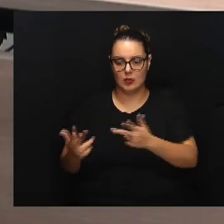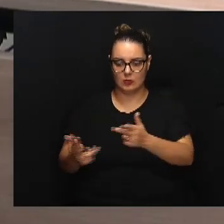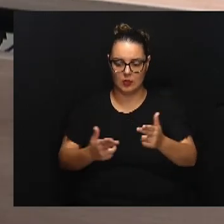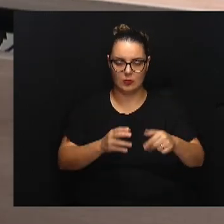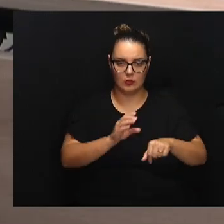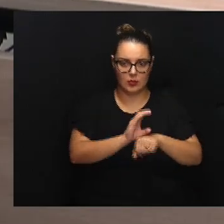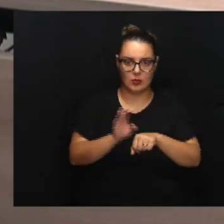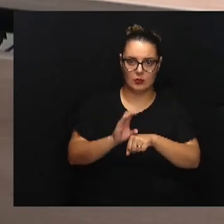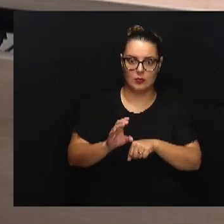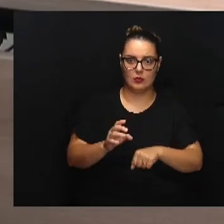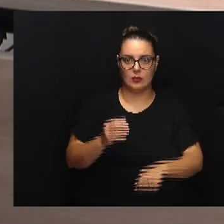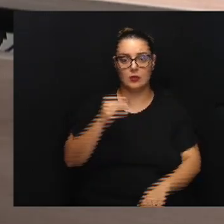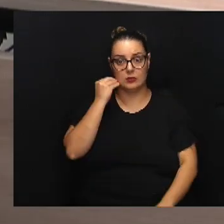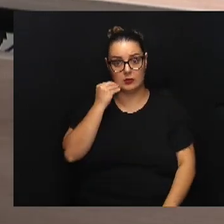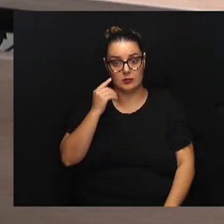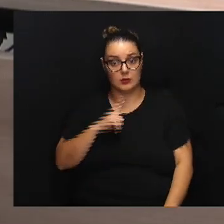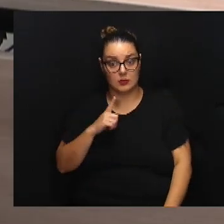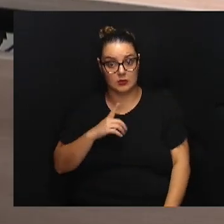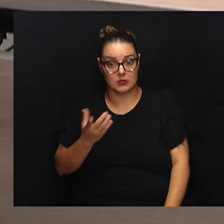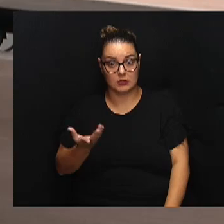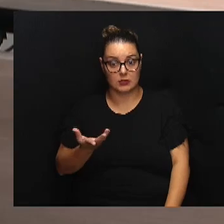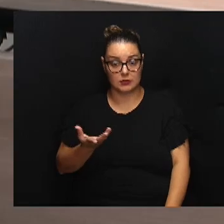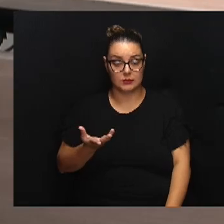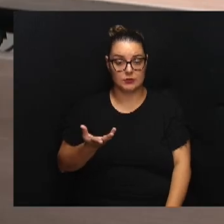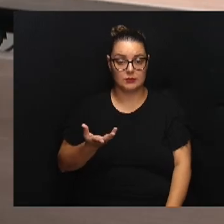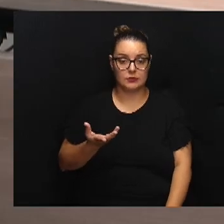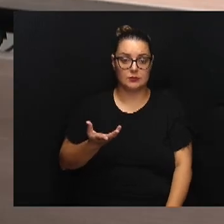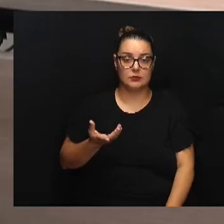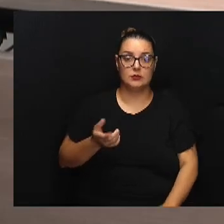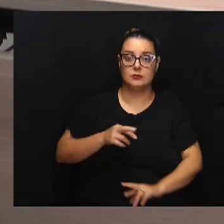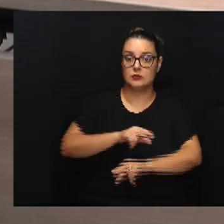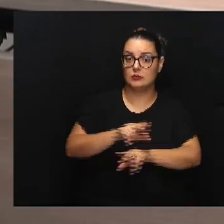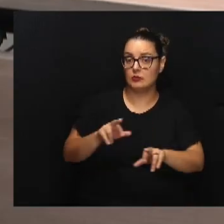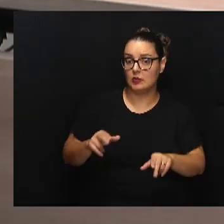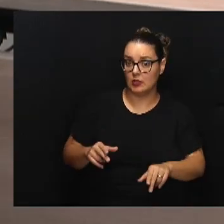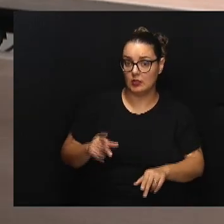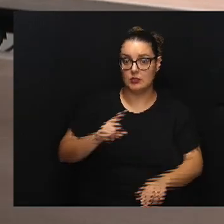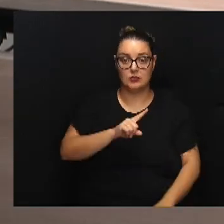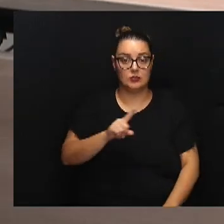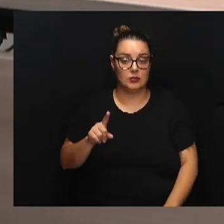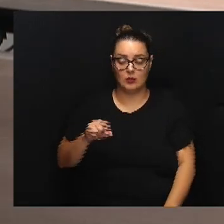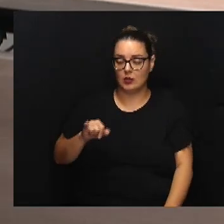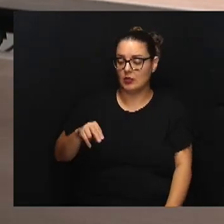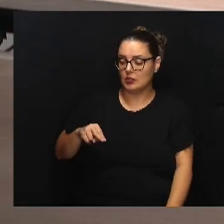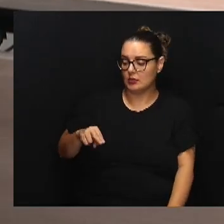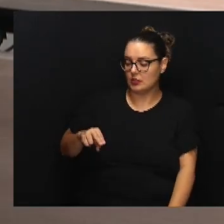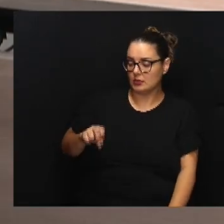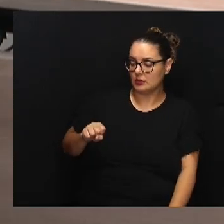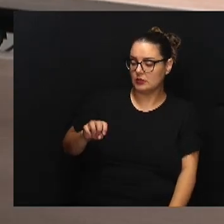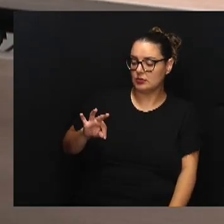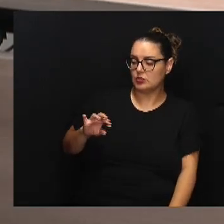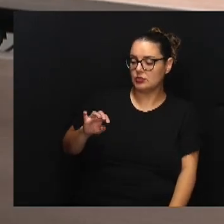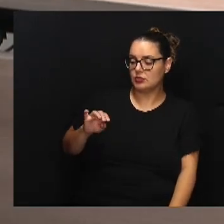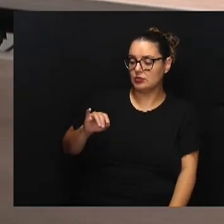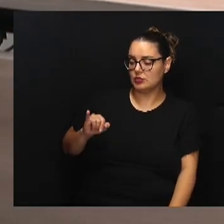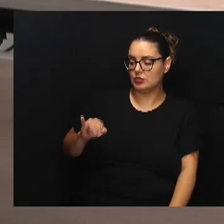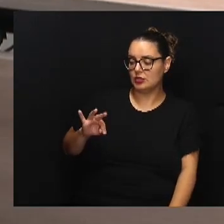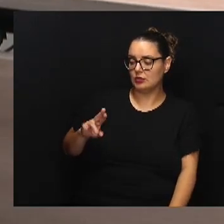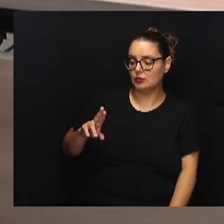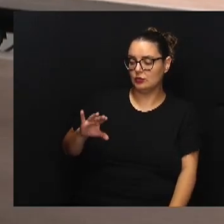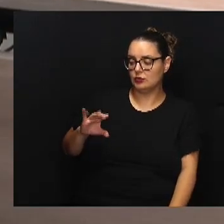pelo menos a experiência que eu tenho, é que muitos não são institucionalizados, não são formalizados,